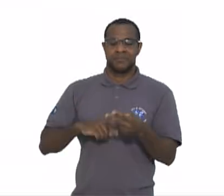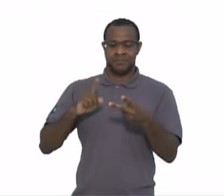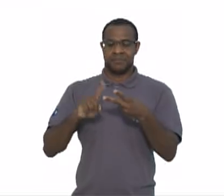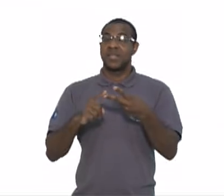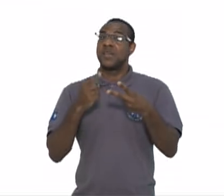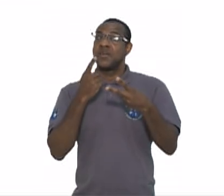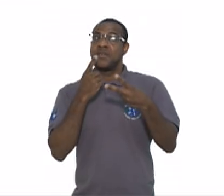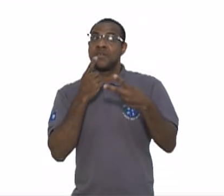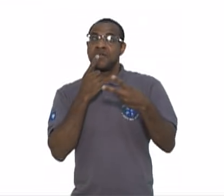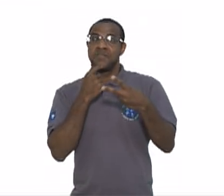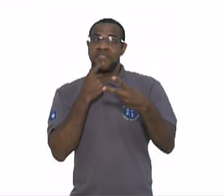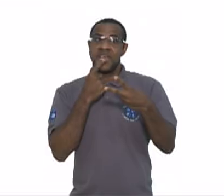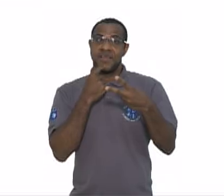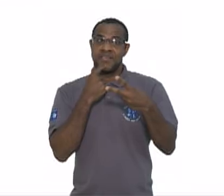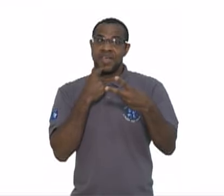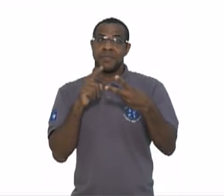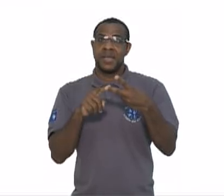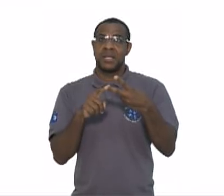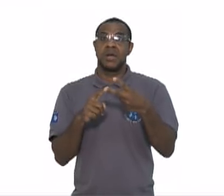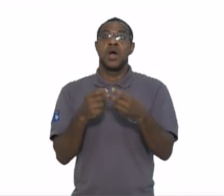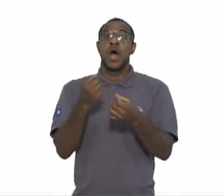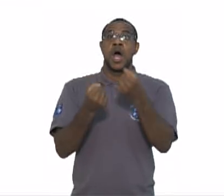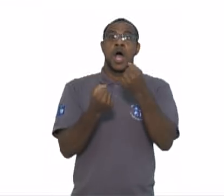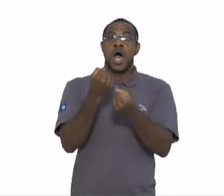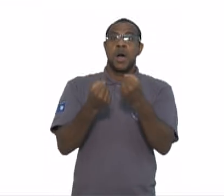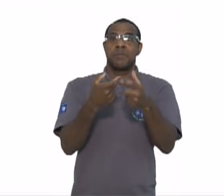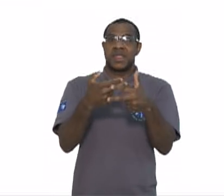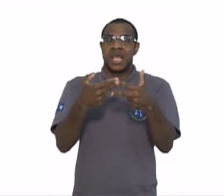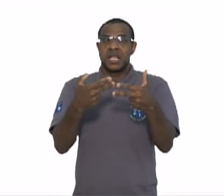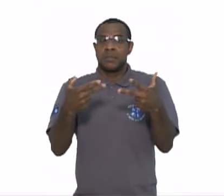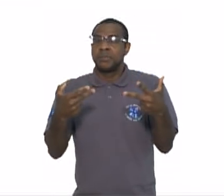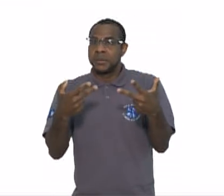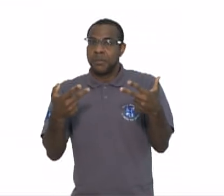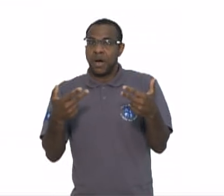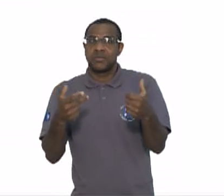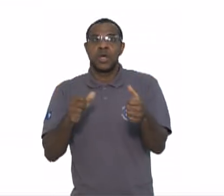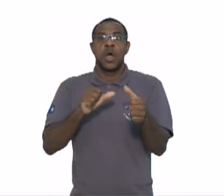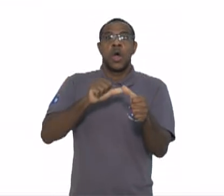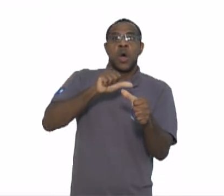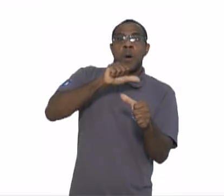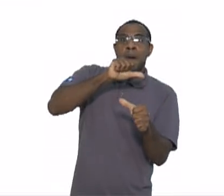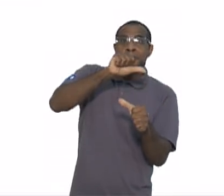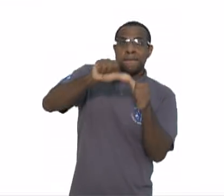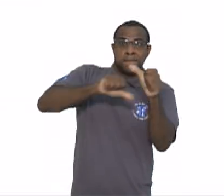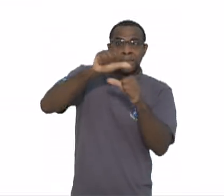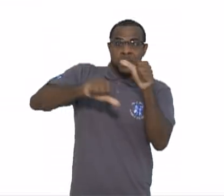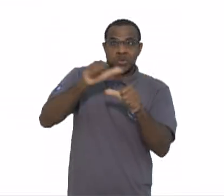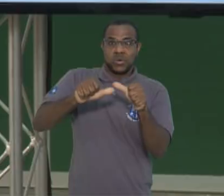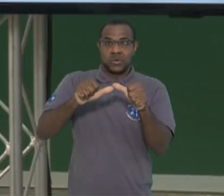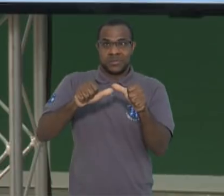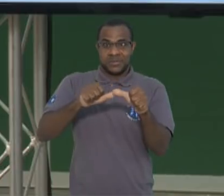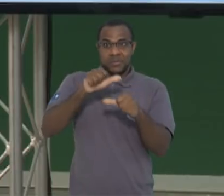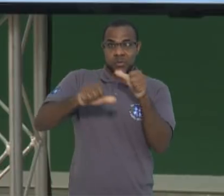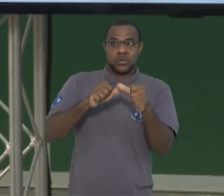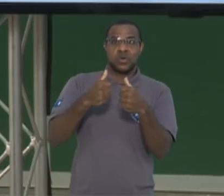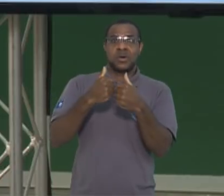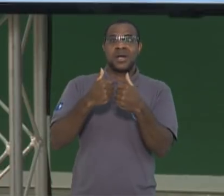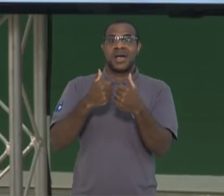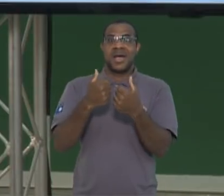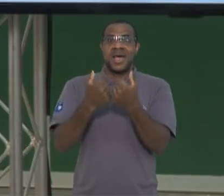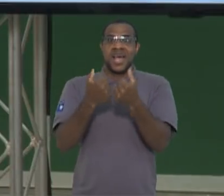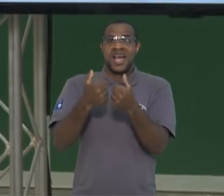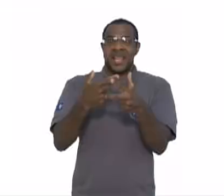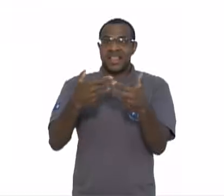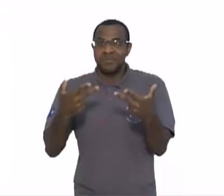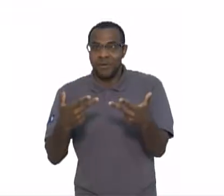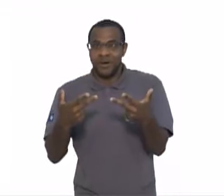Vermelho. O meio de transporte deixou de ser carroças e as apresentações com animais não são mais permitidas. Será que é essa?